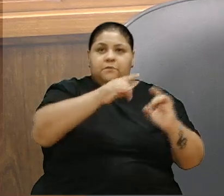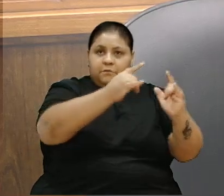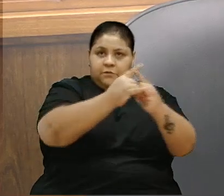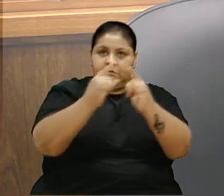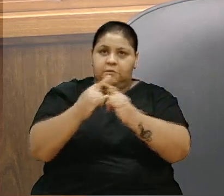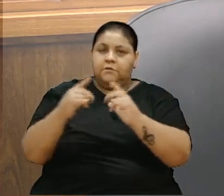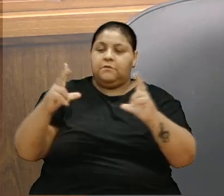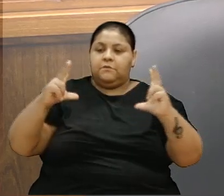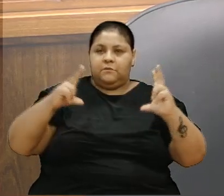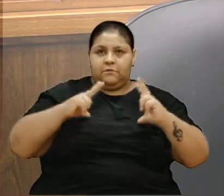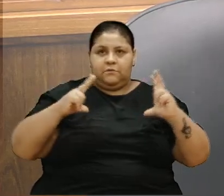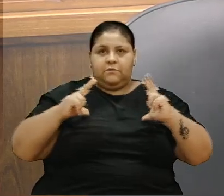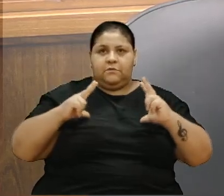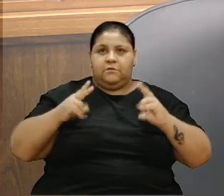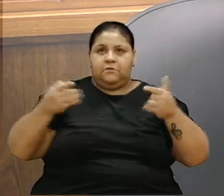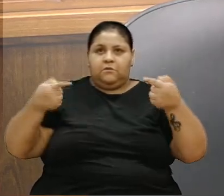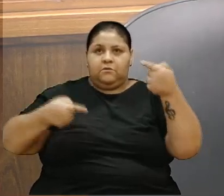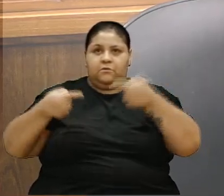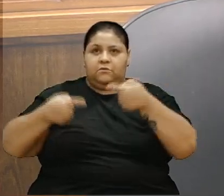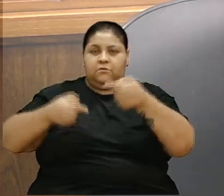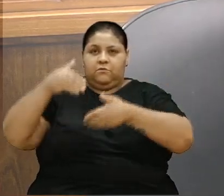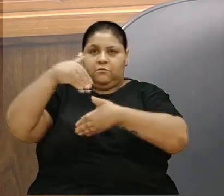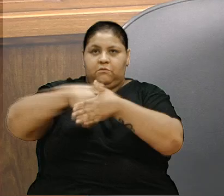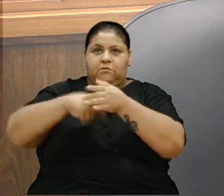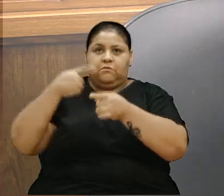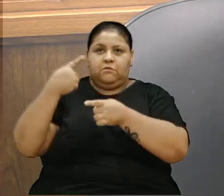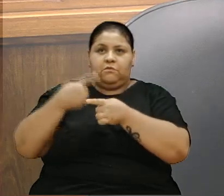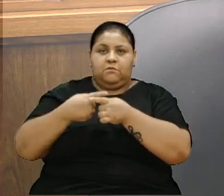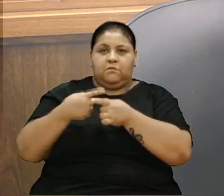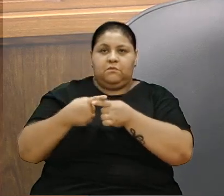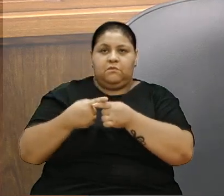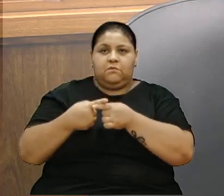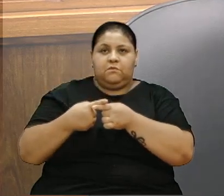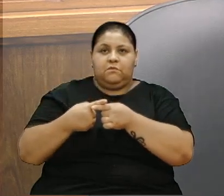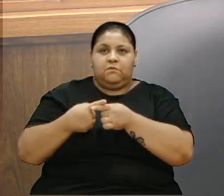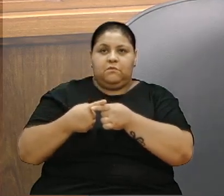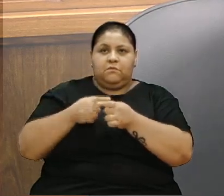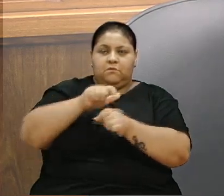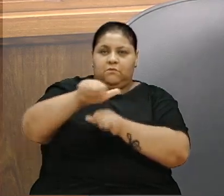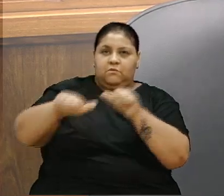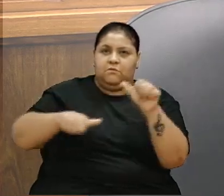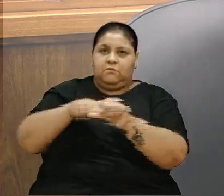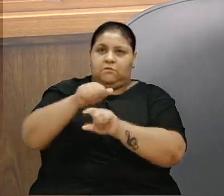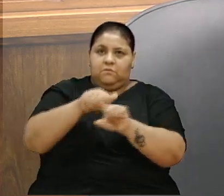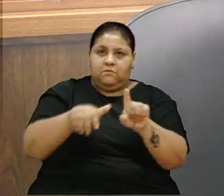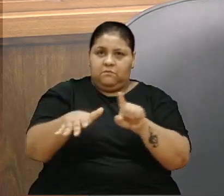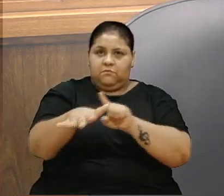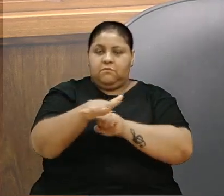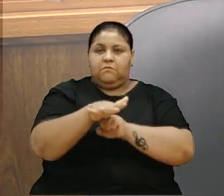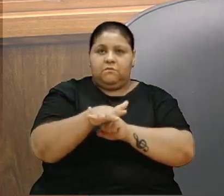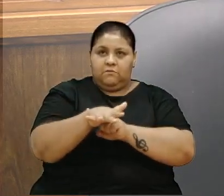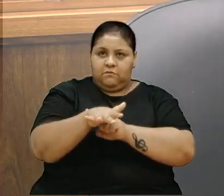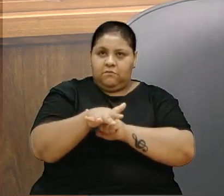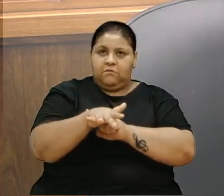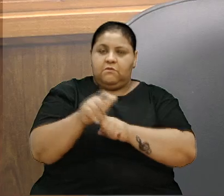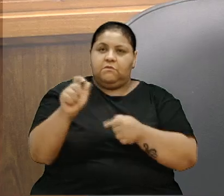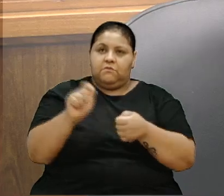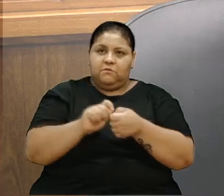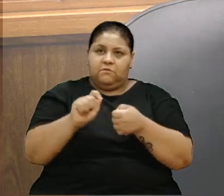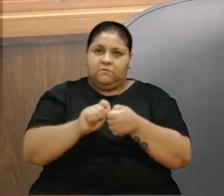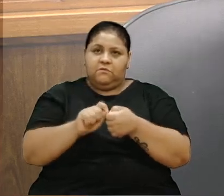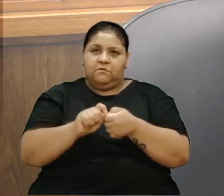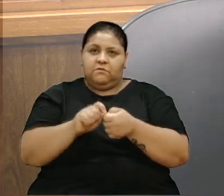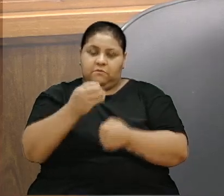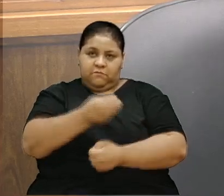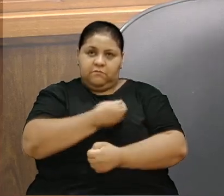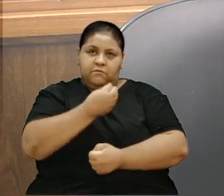instituição privada está sendo debatida aqui dentro, pelo seu caráter de transformação social que ele faz na nossa